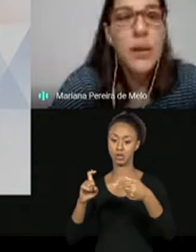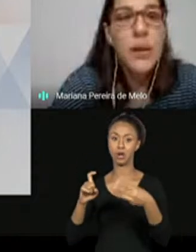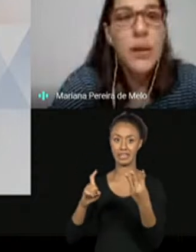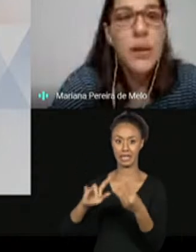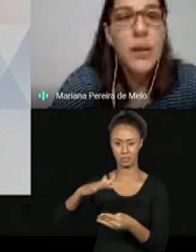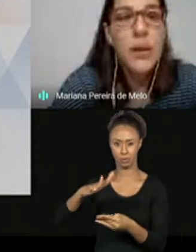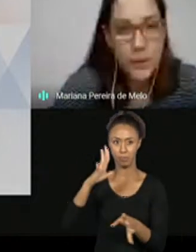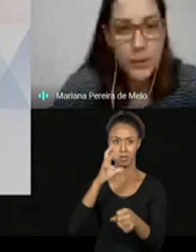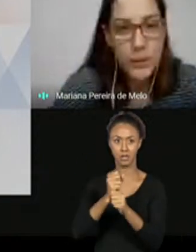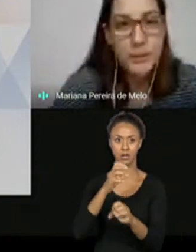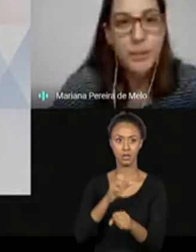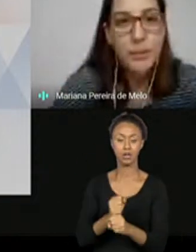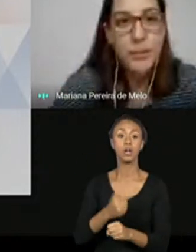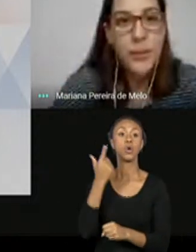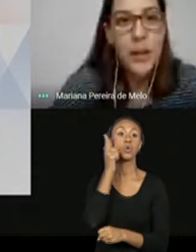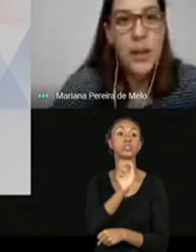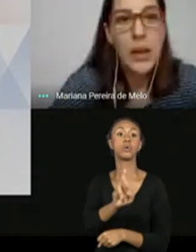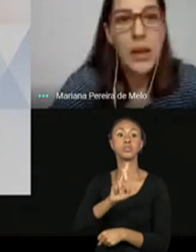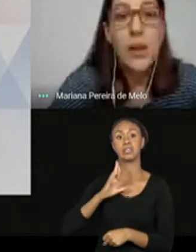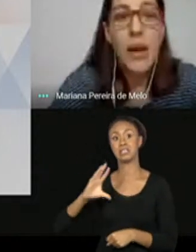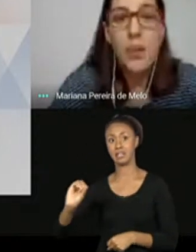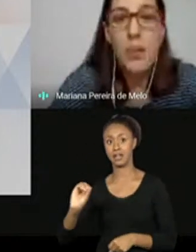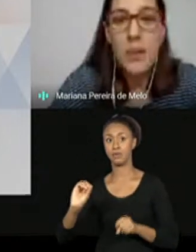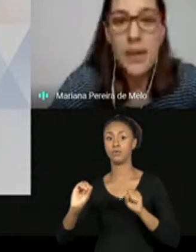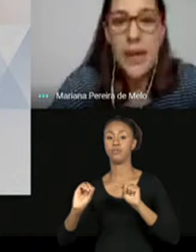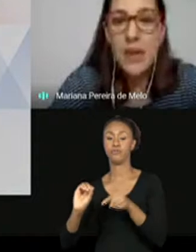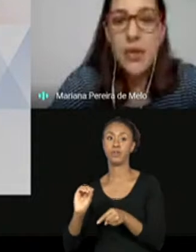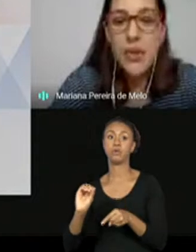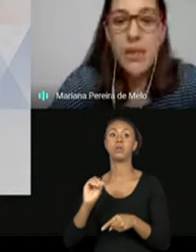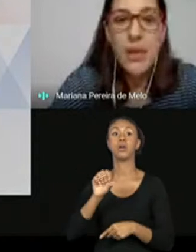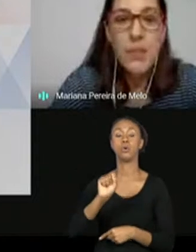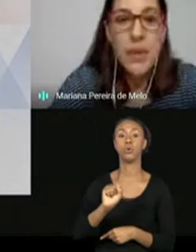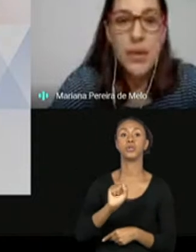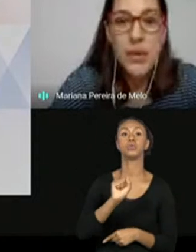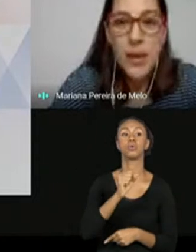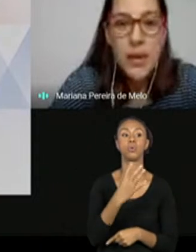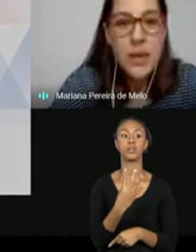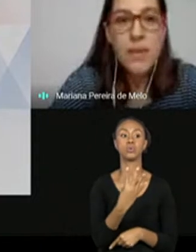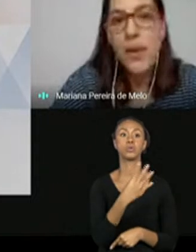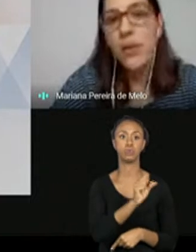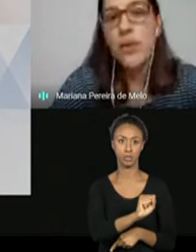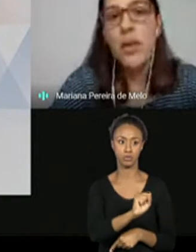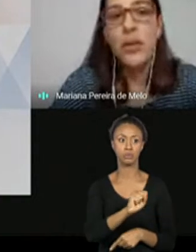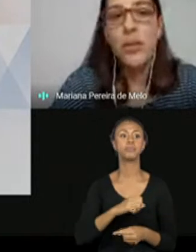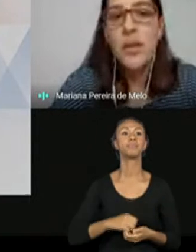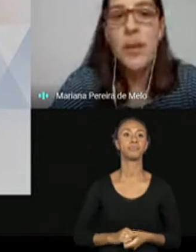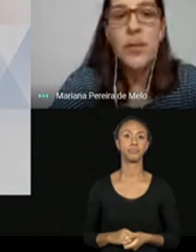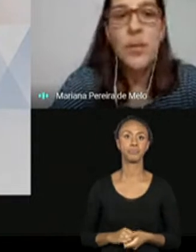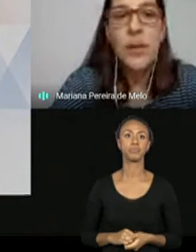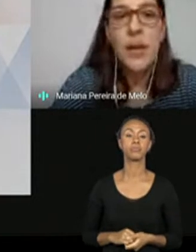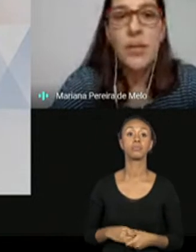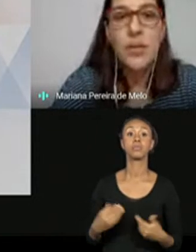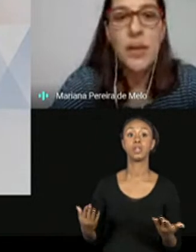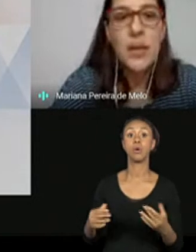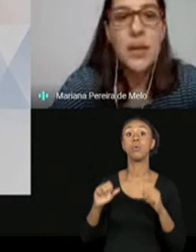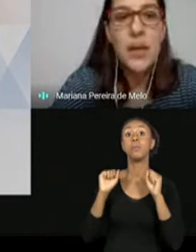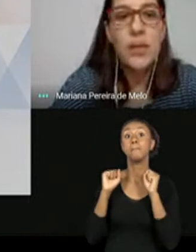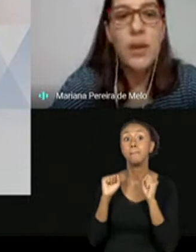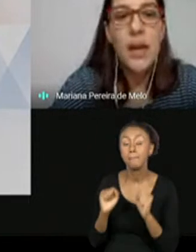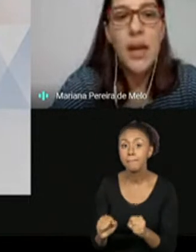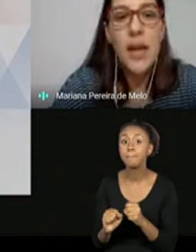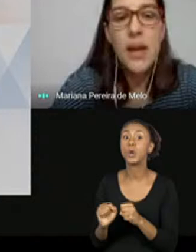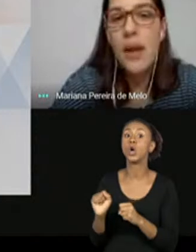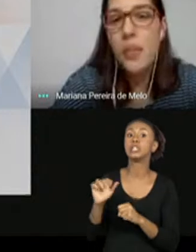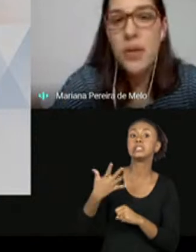dá 0,8488. Então, a probabilidade de haver mais de 3 defeitos em 2 metros quadrados